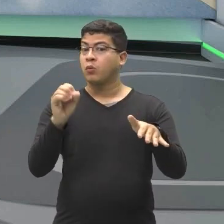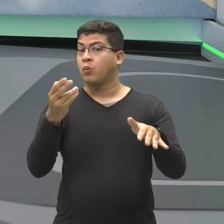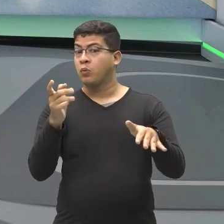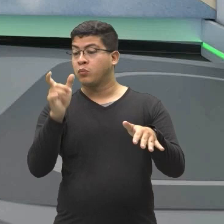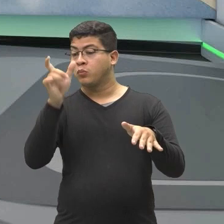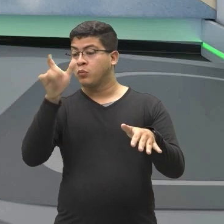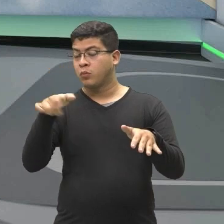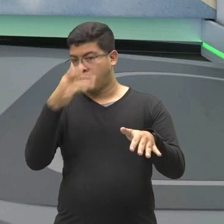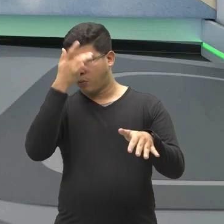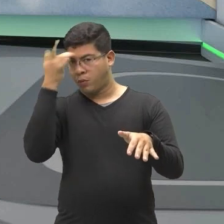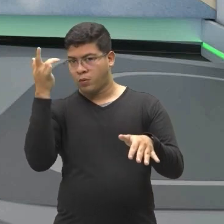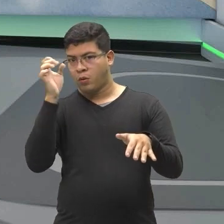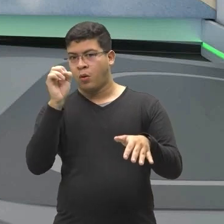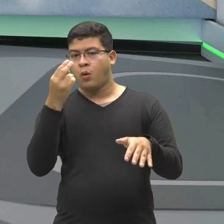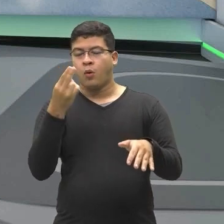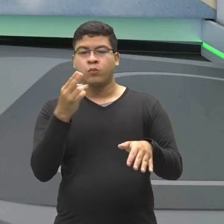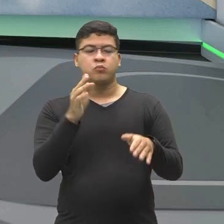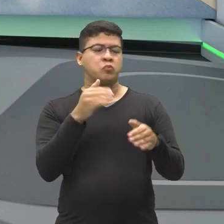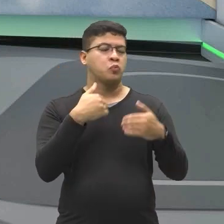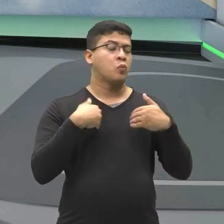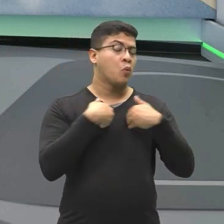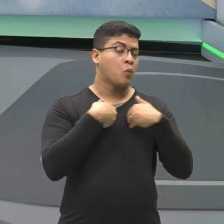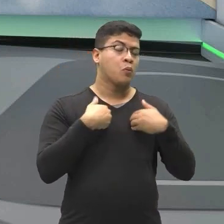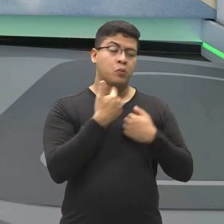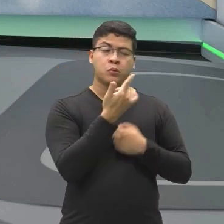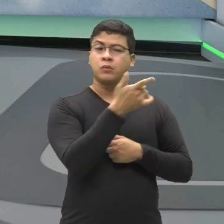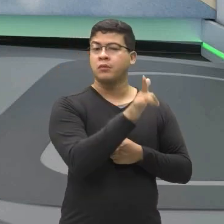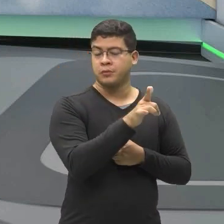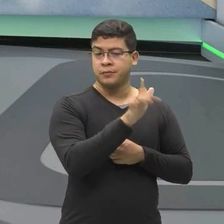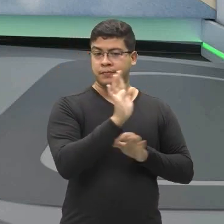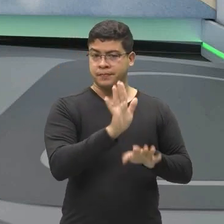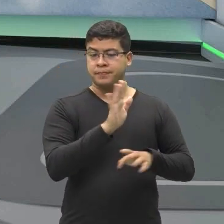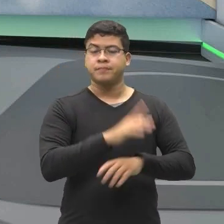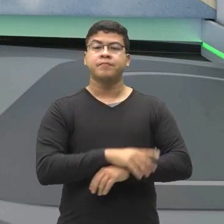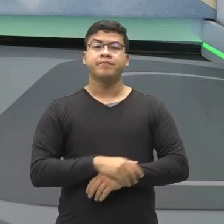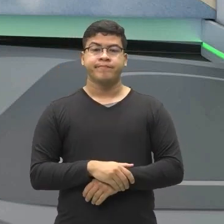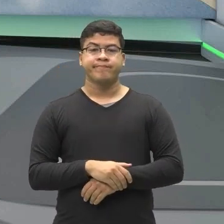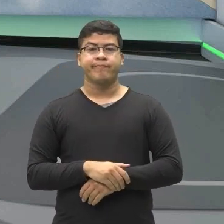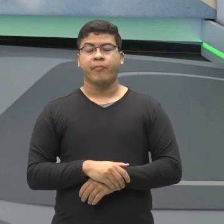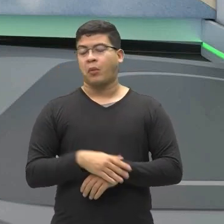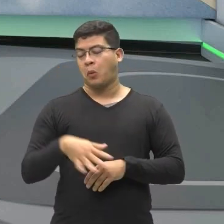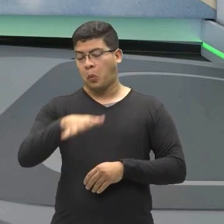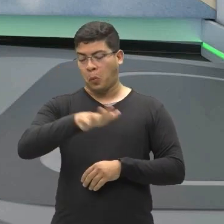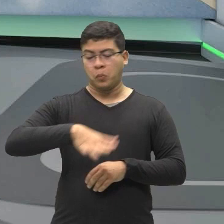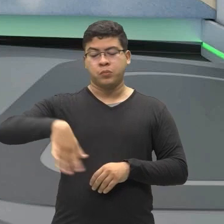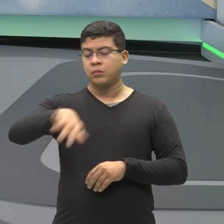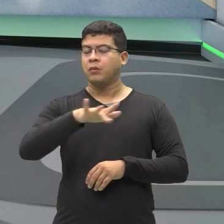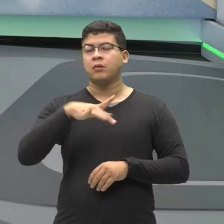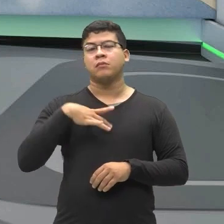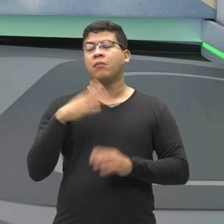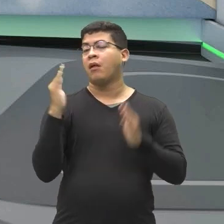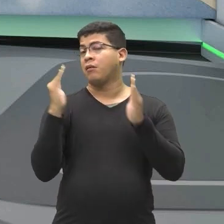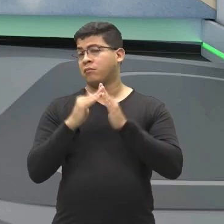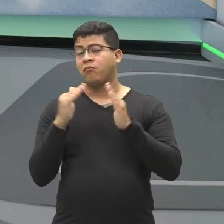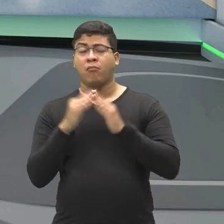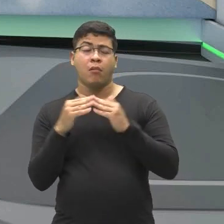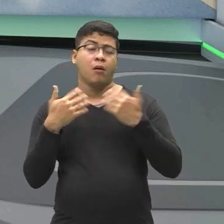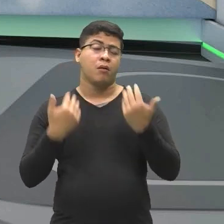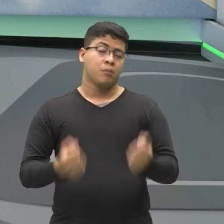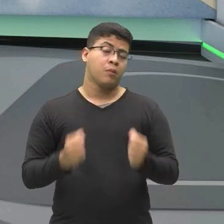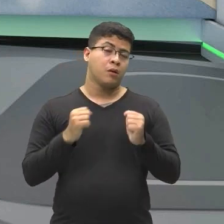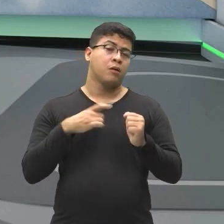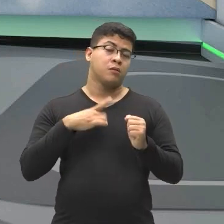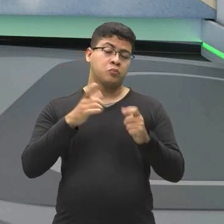outro animal, né? Então, o que acontece? Nos lugares onde a gente anda, que a gente frequenta, na nossa casa, existem